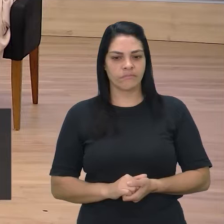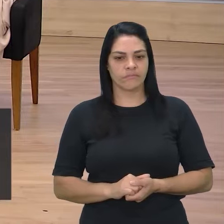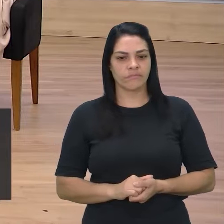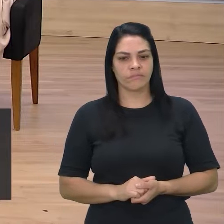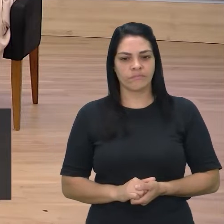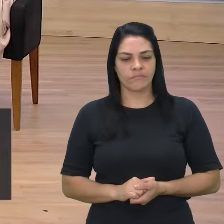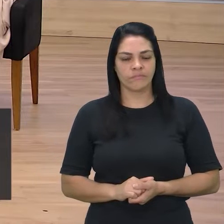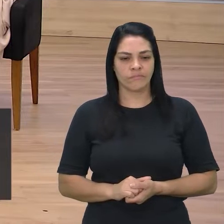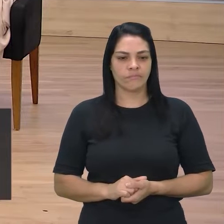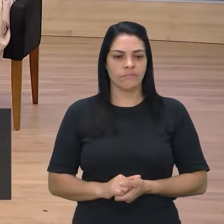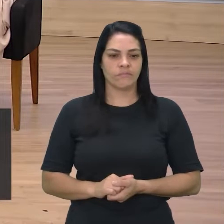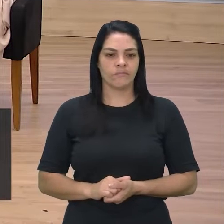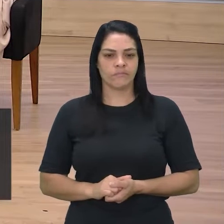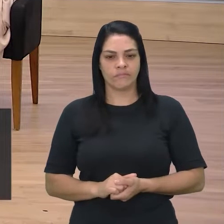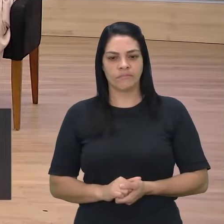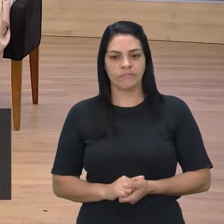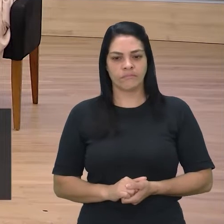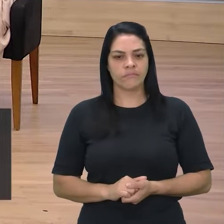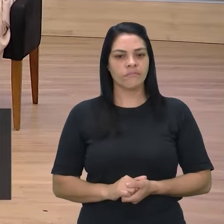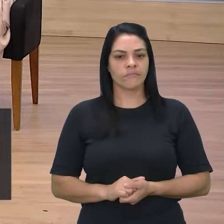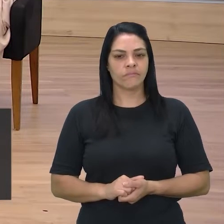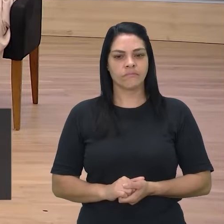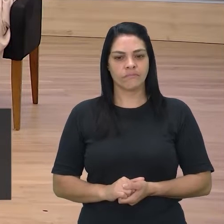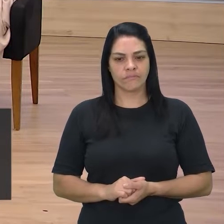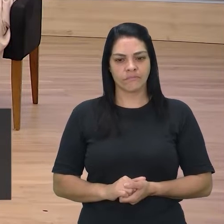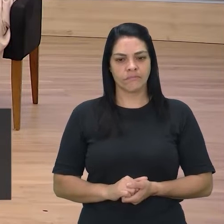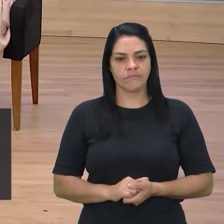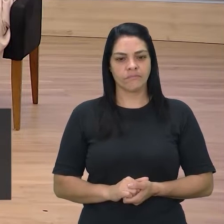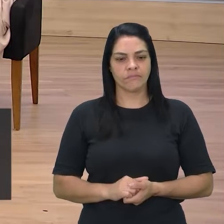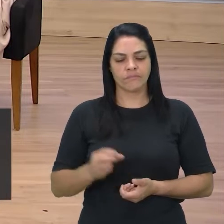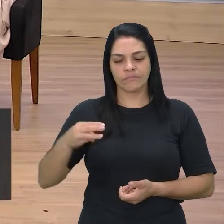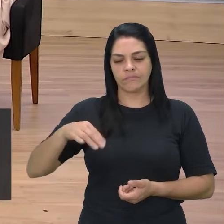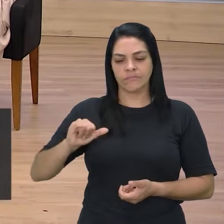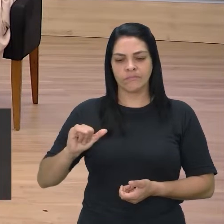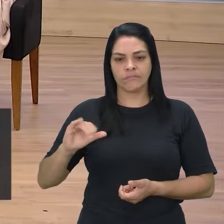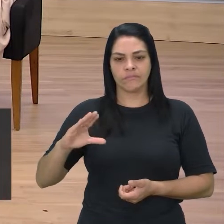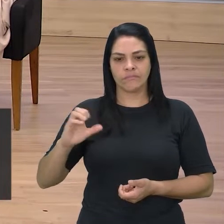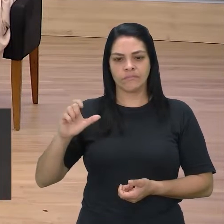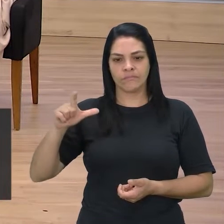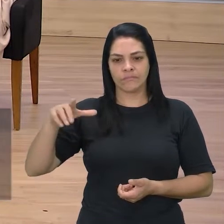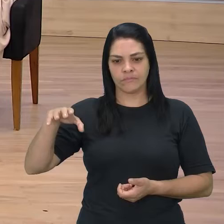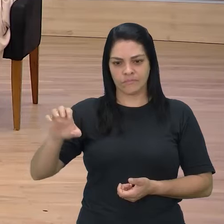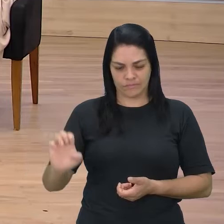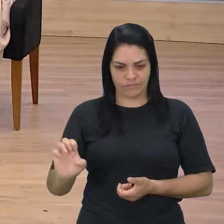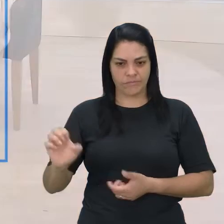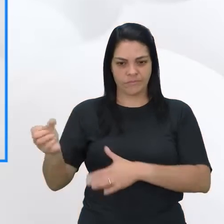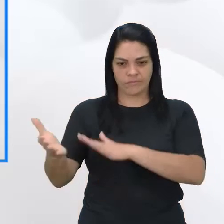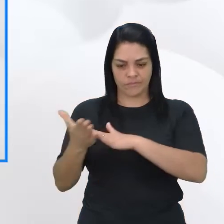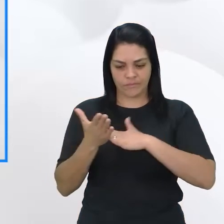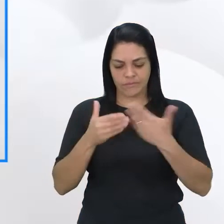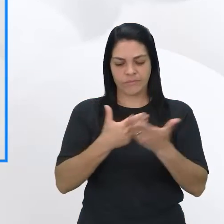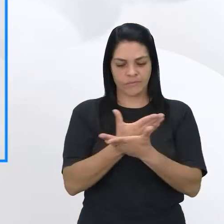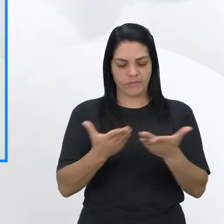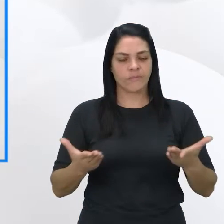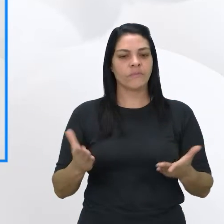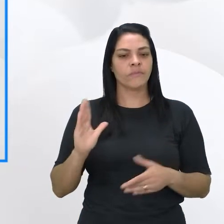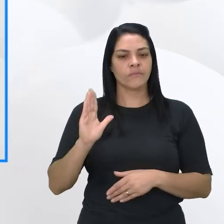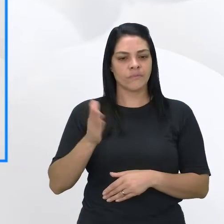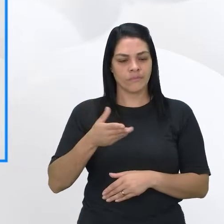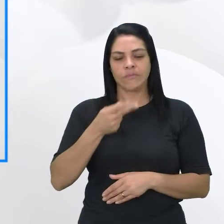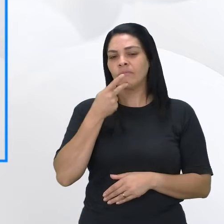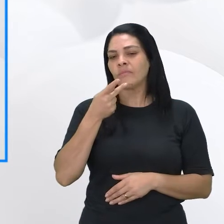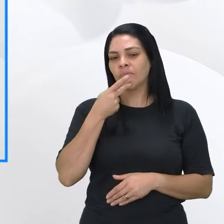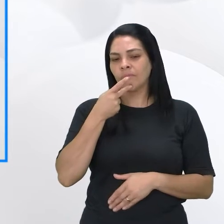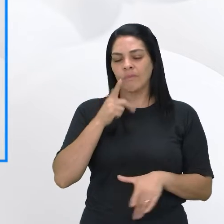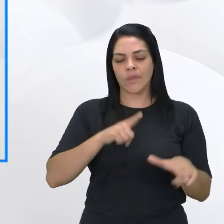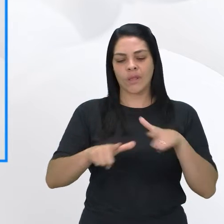passar rapidamente também pela parte da Michele Sato, né, pela contribuição que a gente recortou aqui, desse